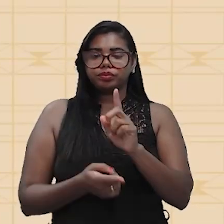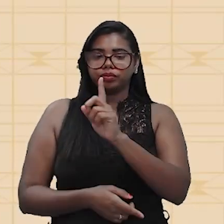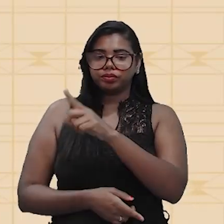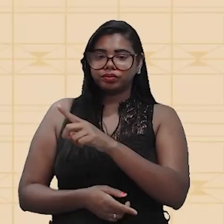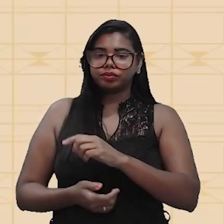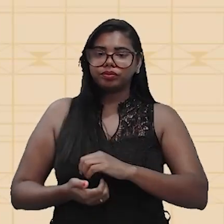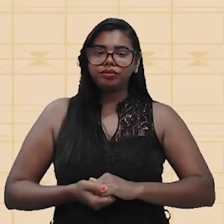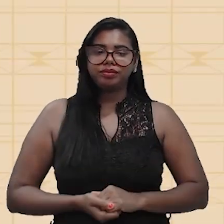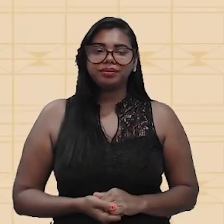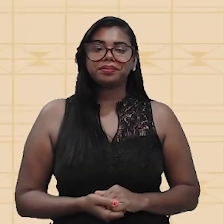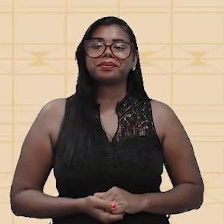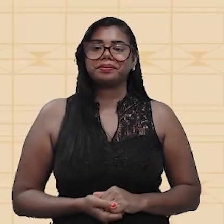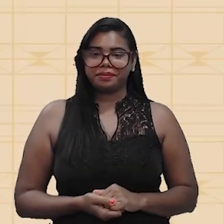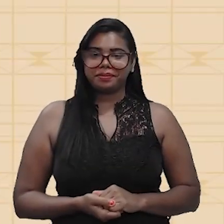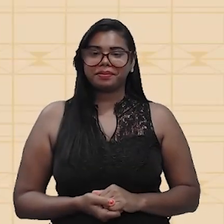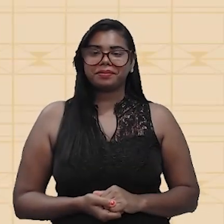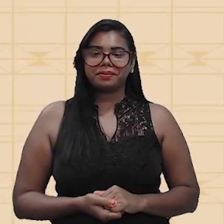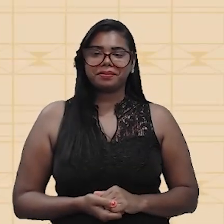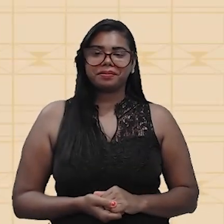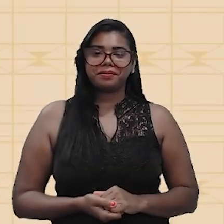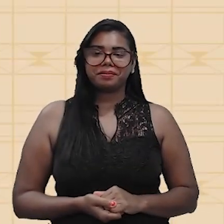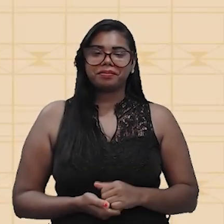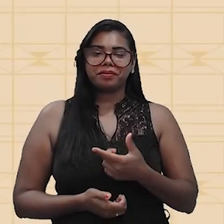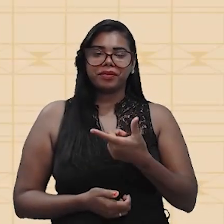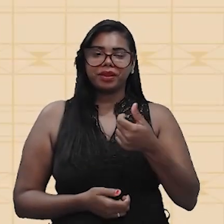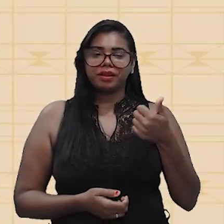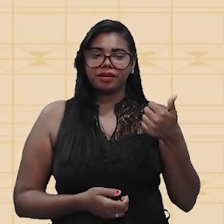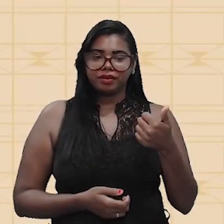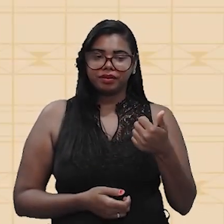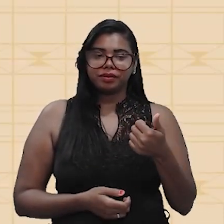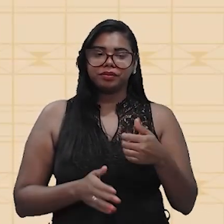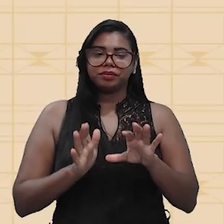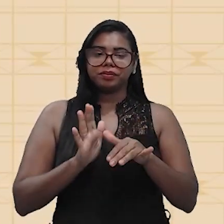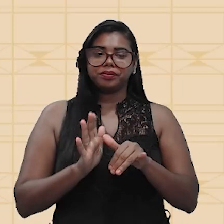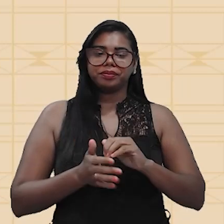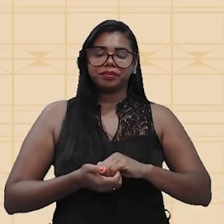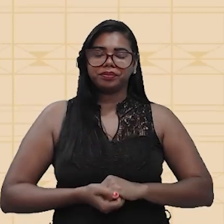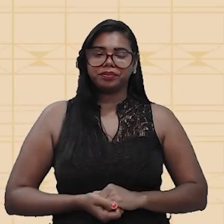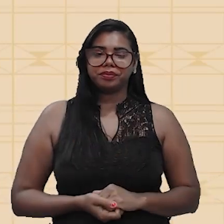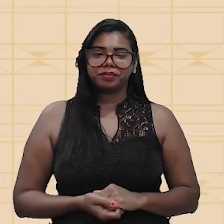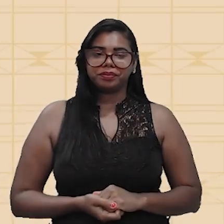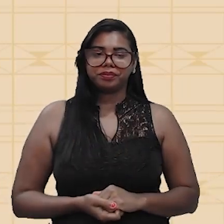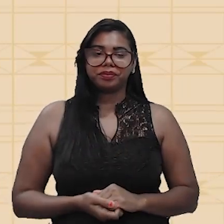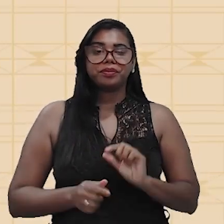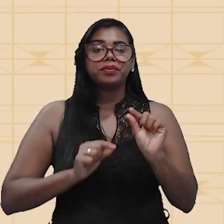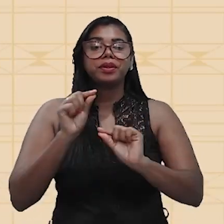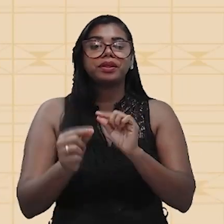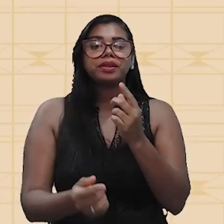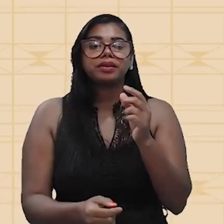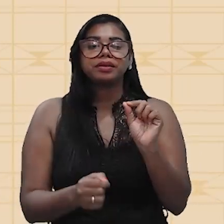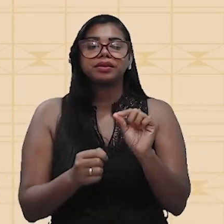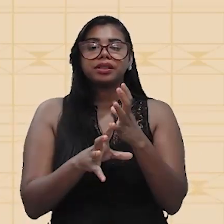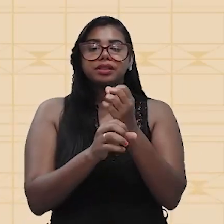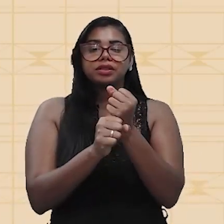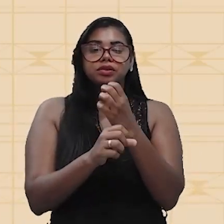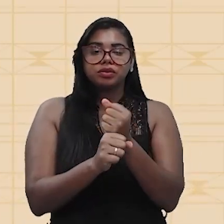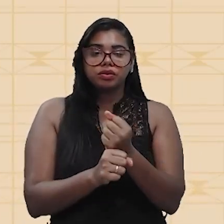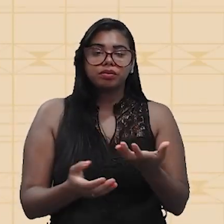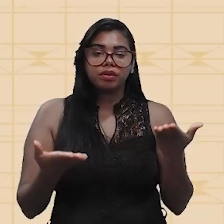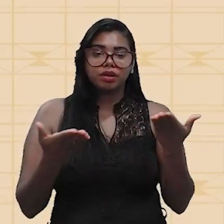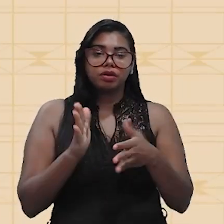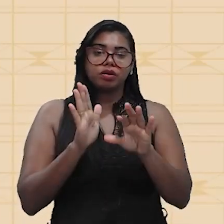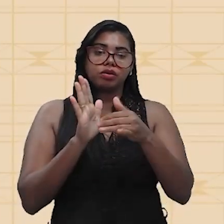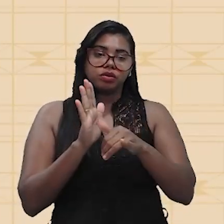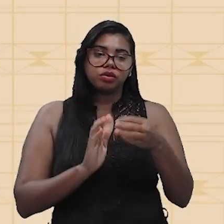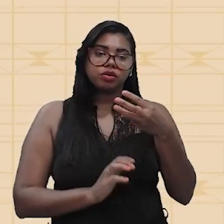na parte maior, então 20 é um receptor. O que é que nós vamos fazer? Nós vamos somar os geradores, 30 mais